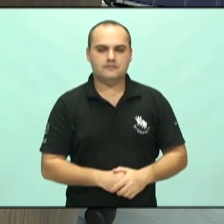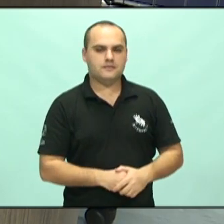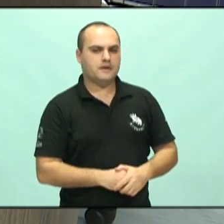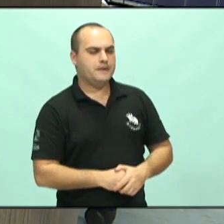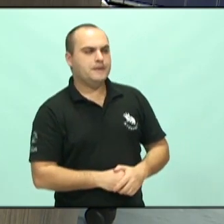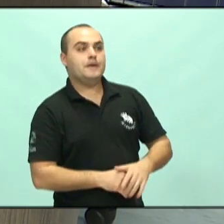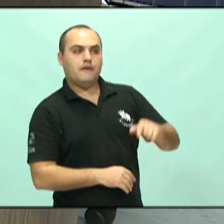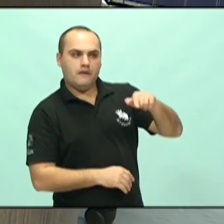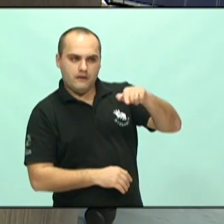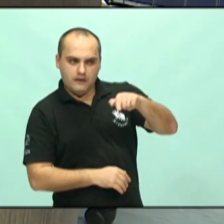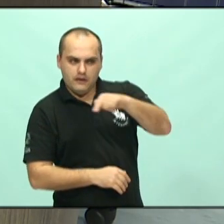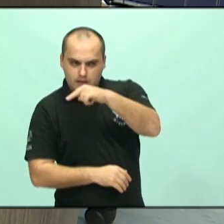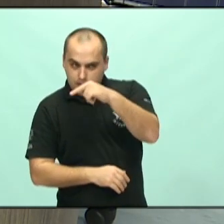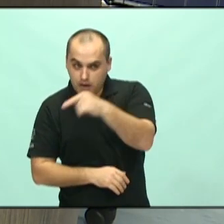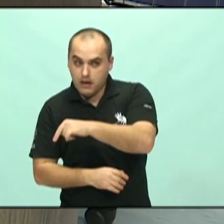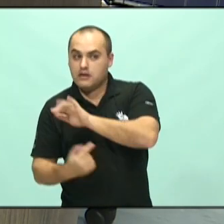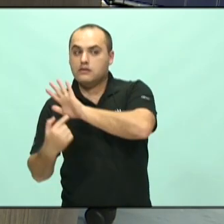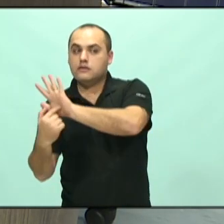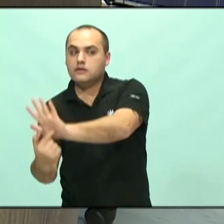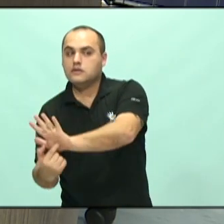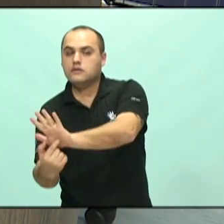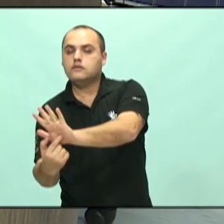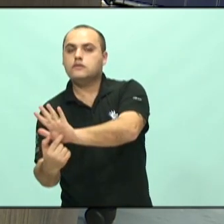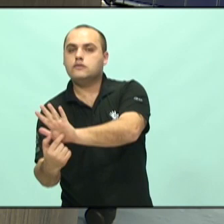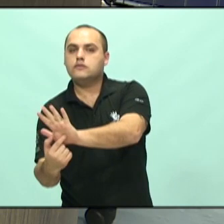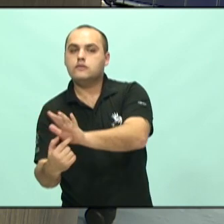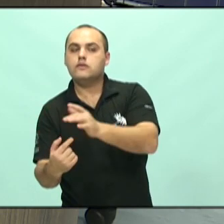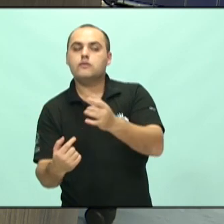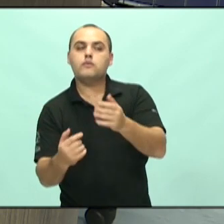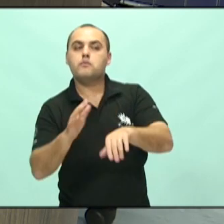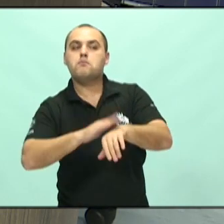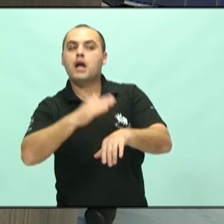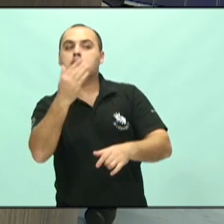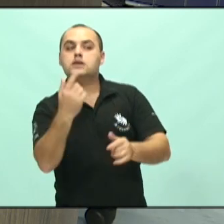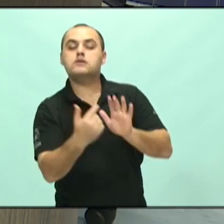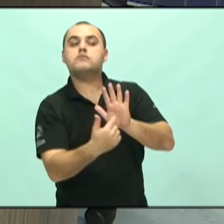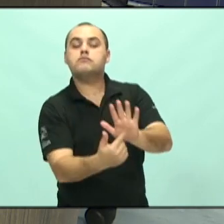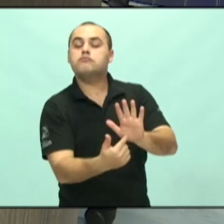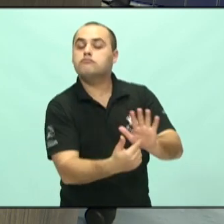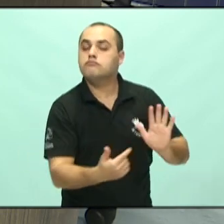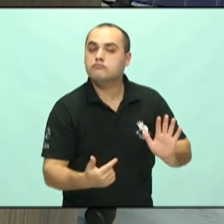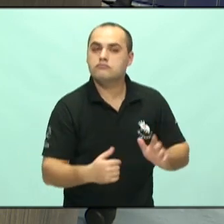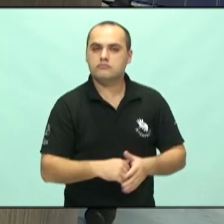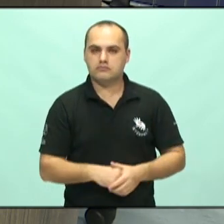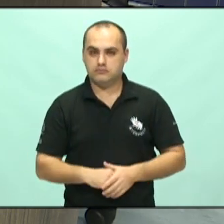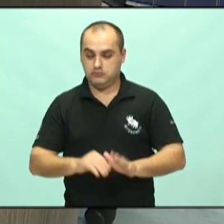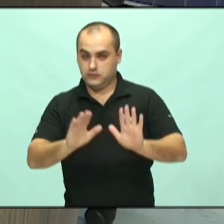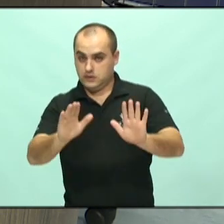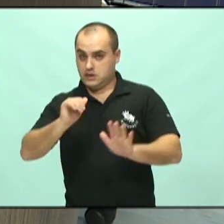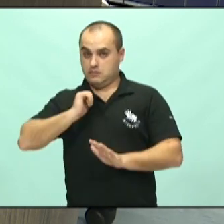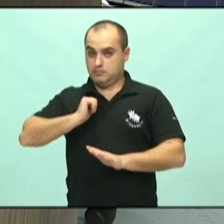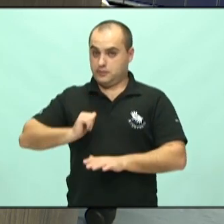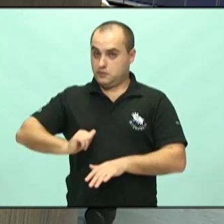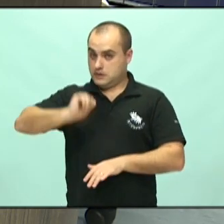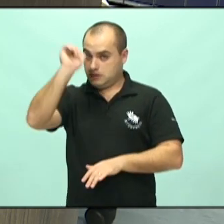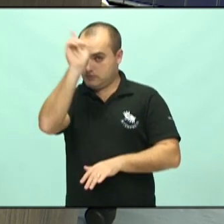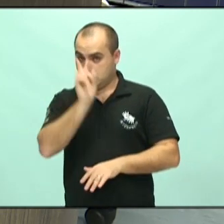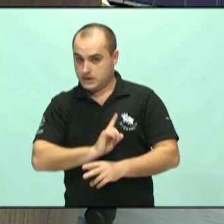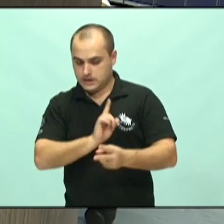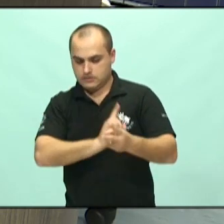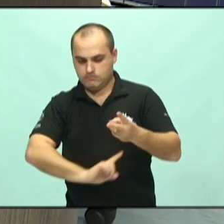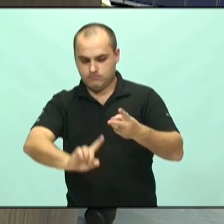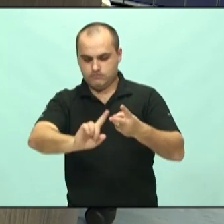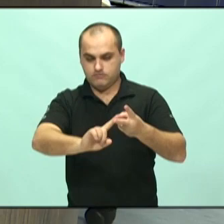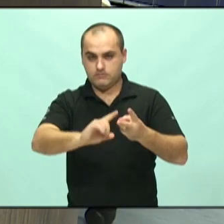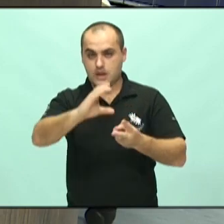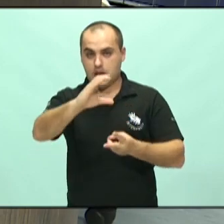estão trabalhando atualmente e divulgando? Nós temos o Bolsa Amarela para a infância, temos o espetáculo Casa,